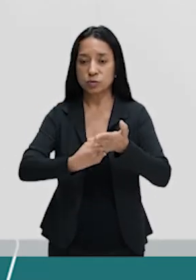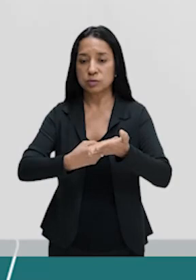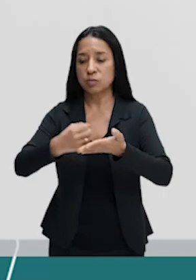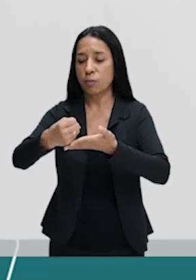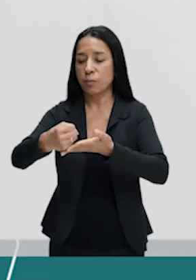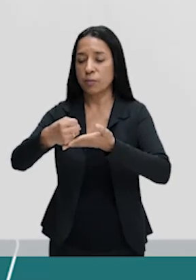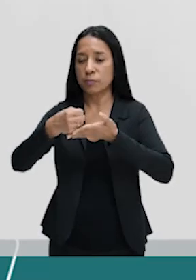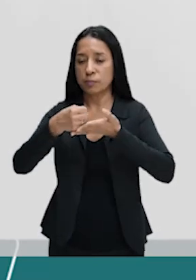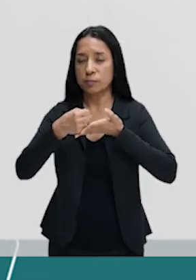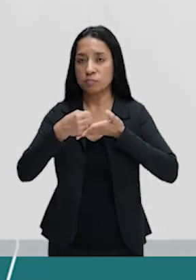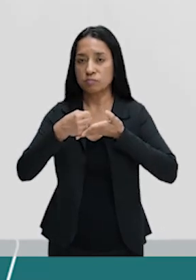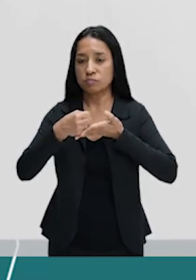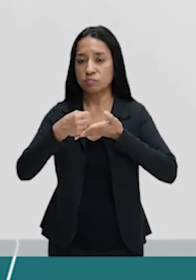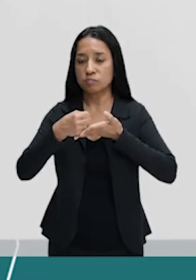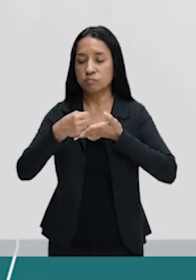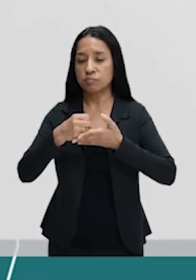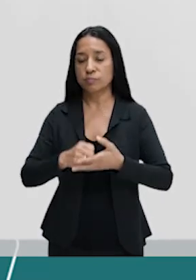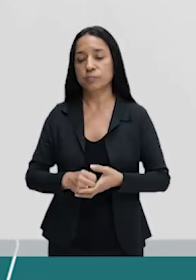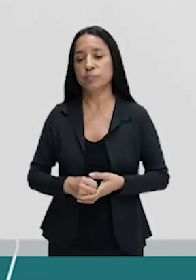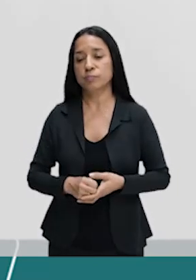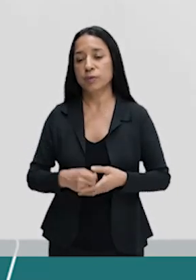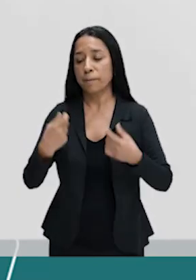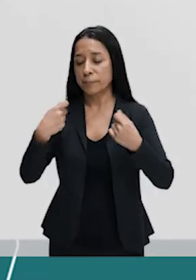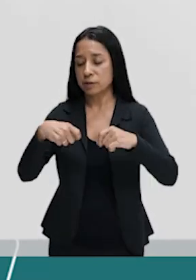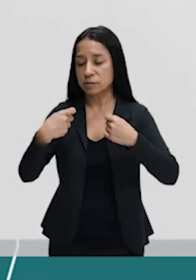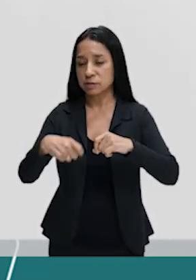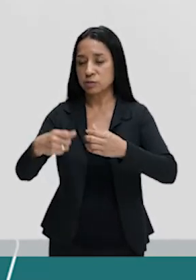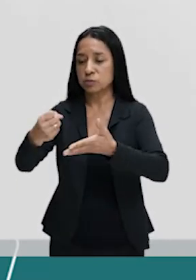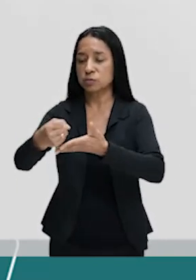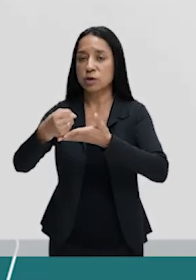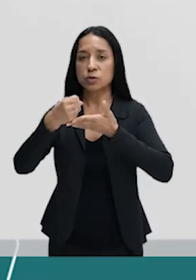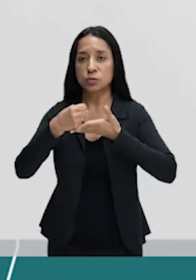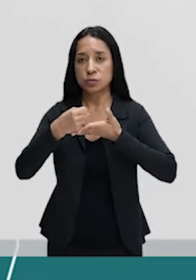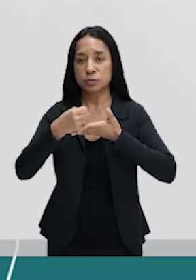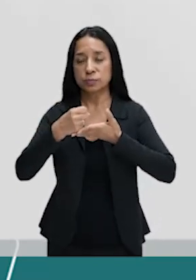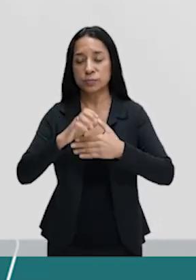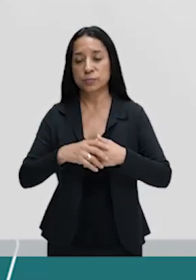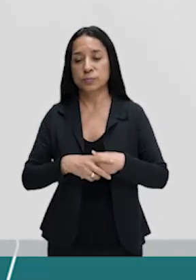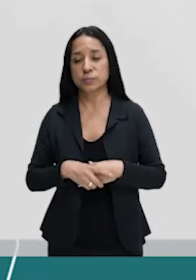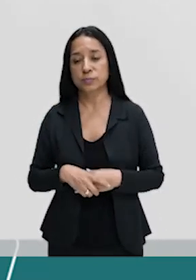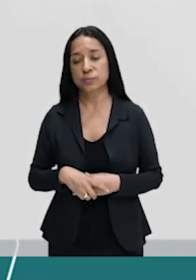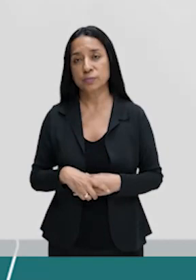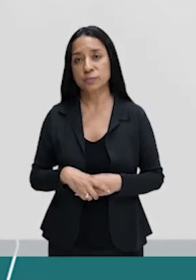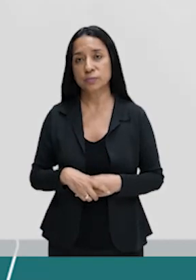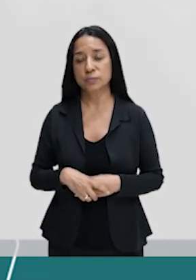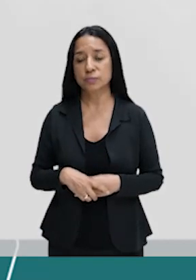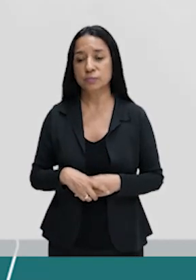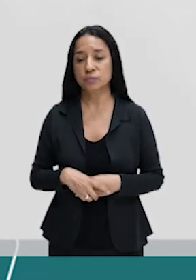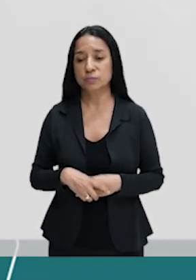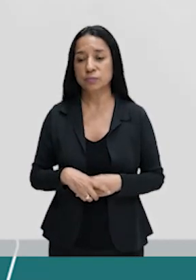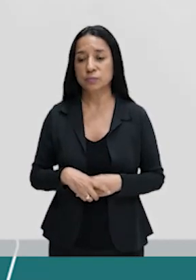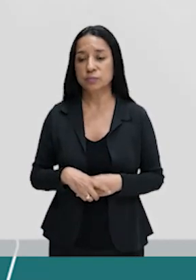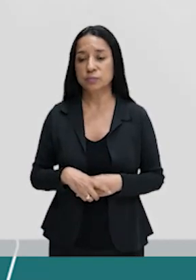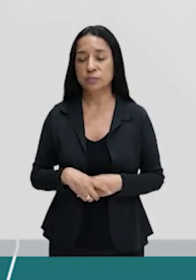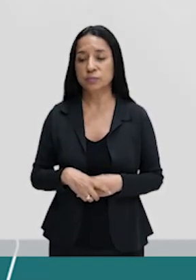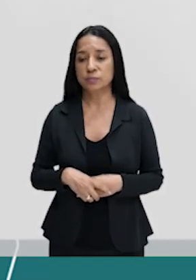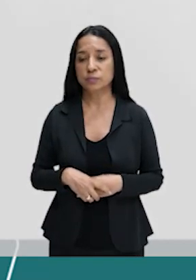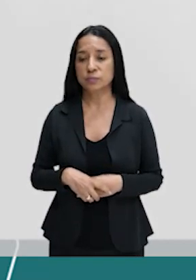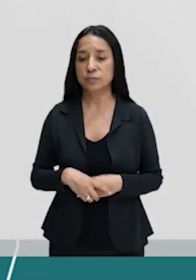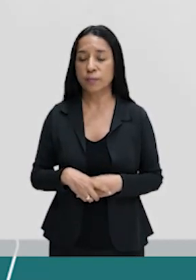sua ajuda, tá? O de sua tá bem aqui no tu, tá? Necessito tu